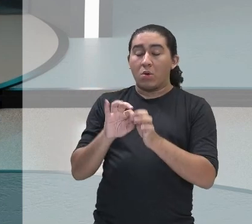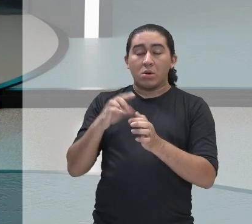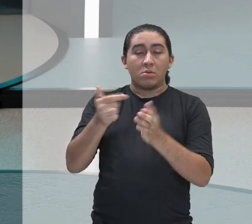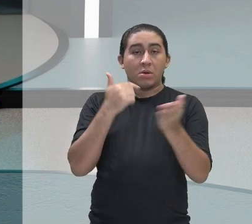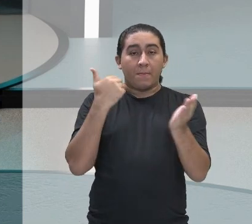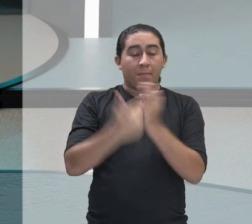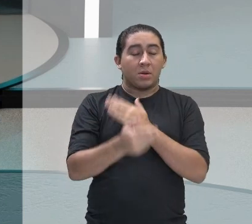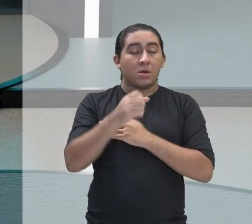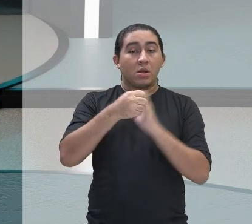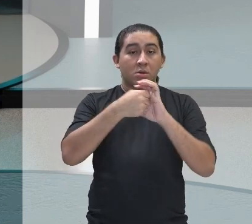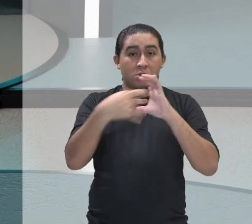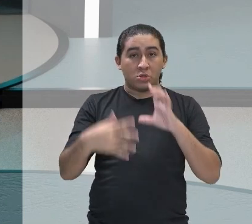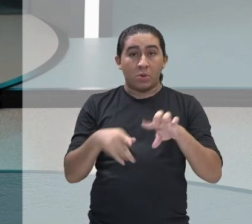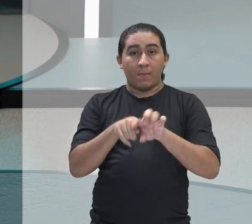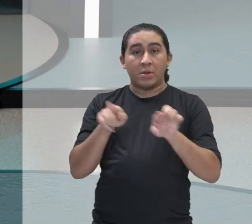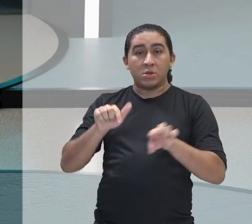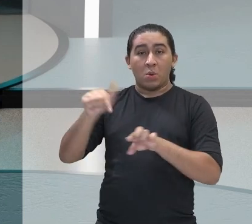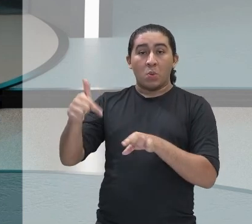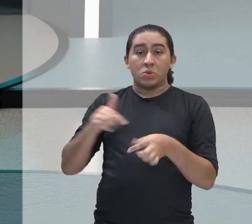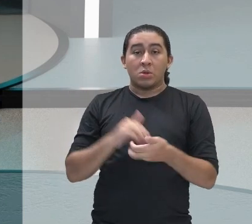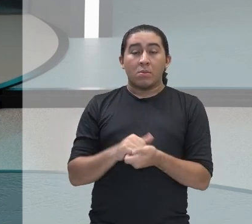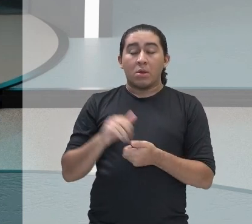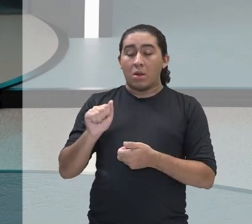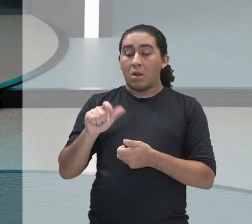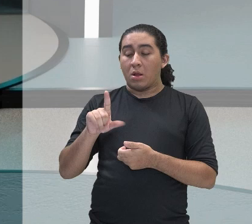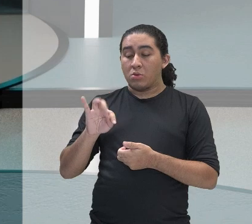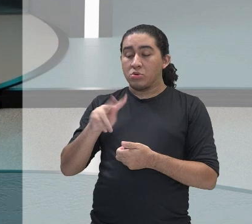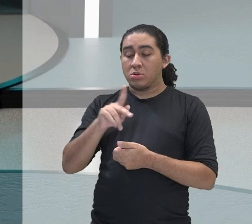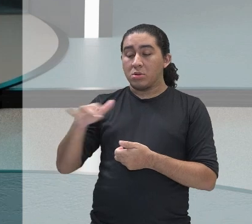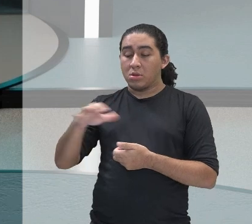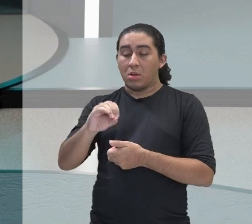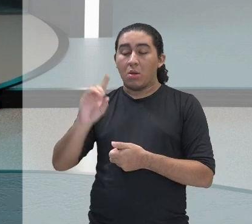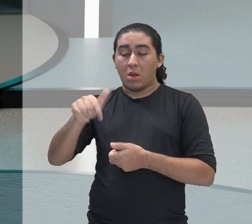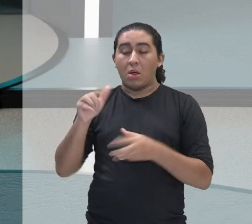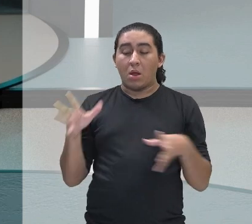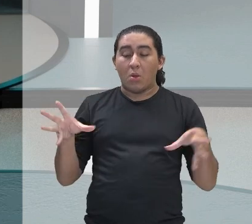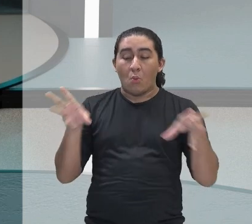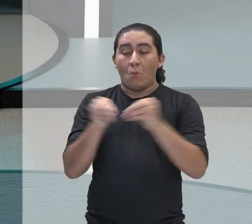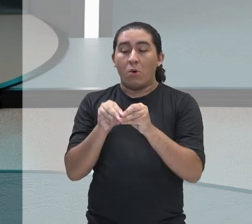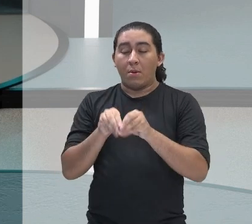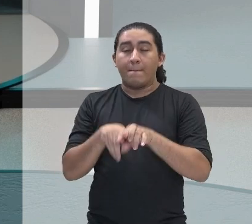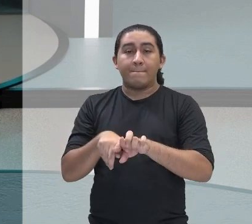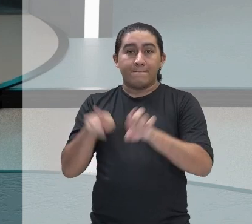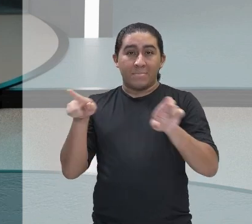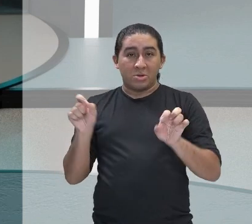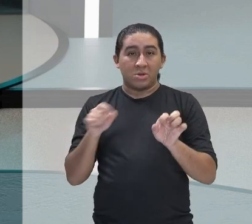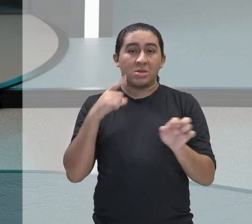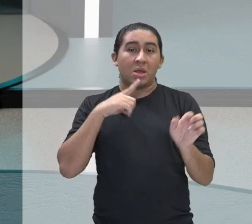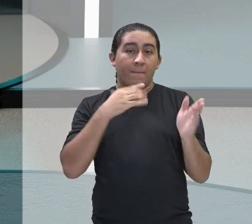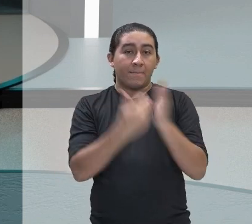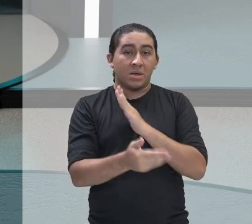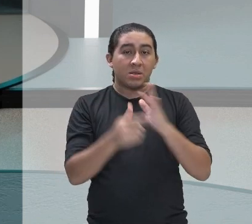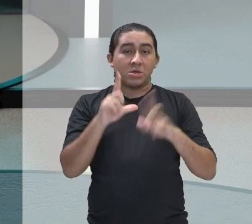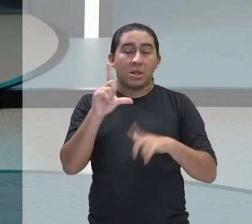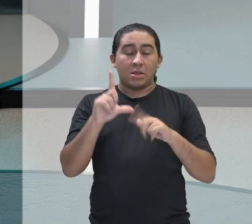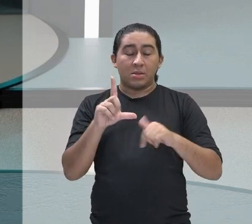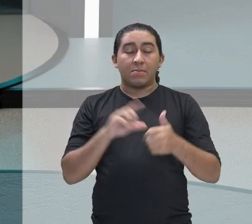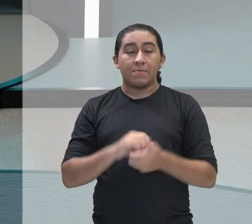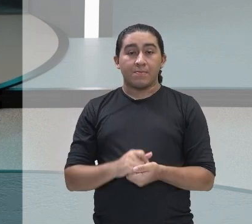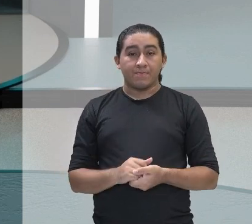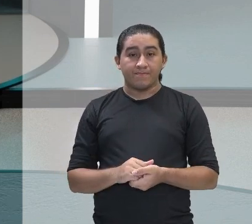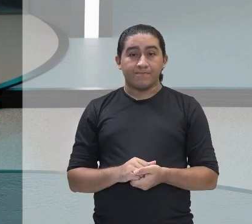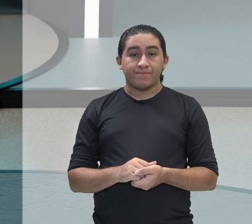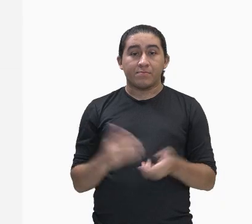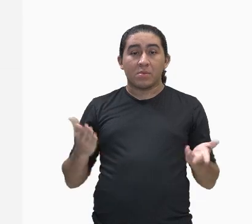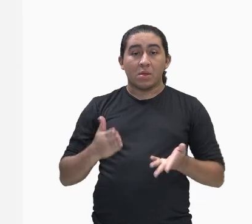elementos. Já na aglutinação, eu aglutinei, mas há perdas de elementos.